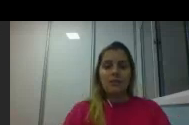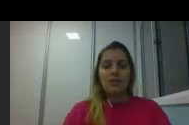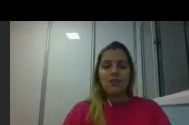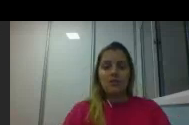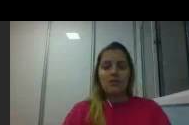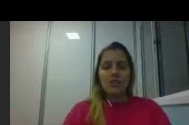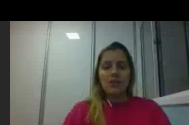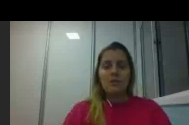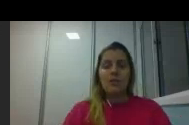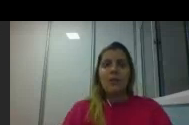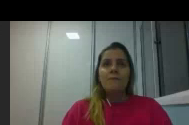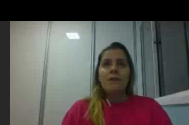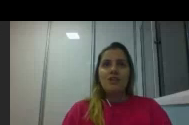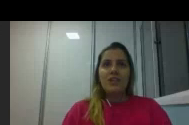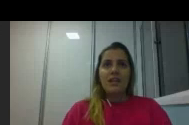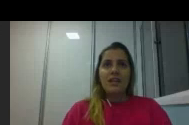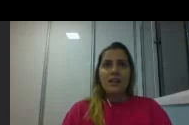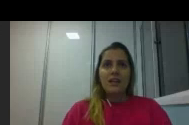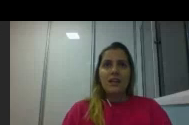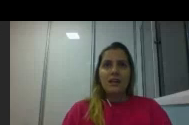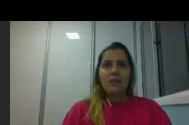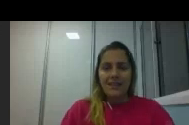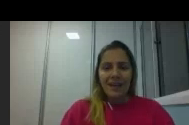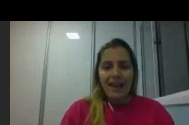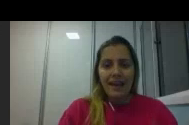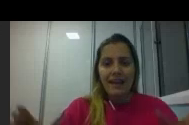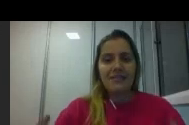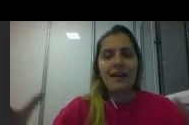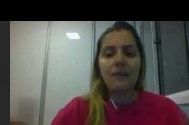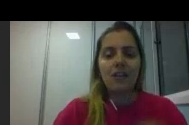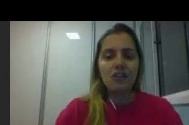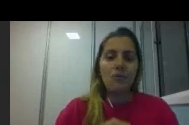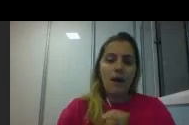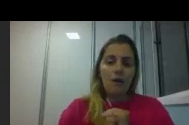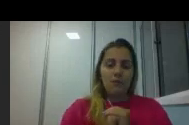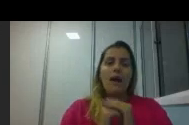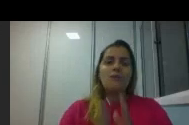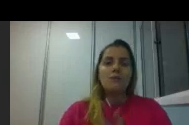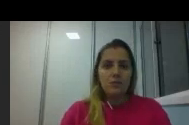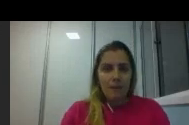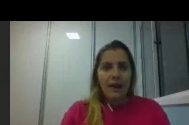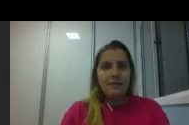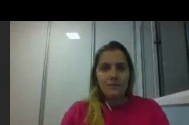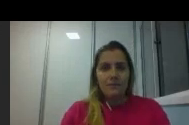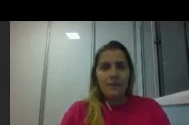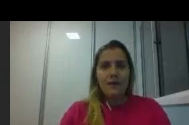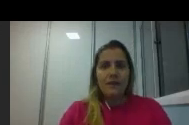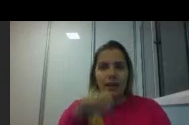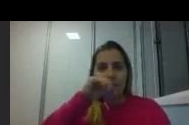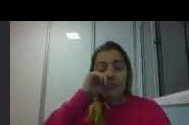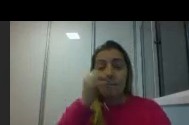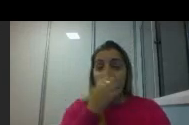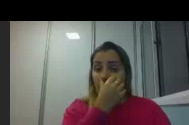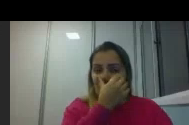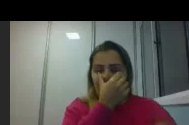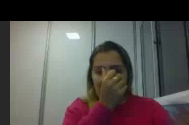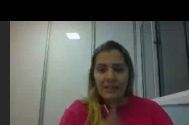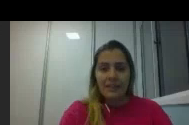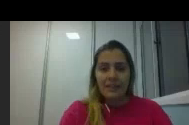daquele conceito que nós tínhamos de que você é exatamente igual aos seus pais, né?